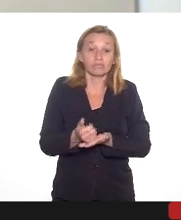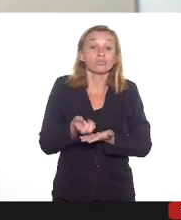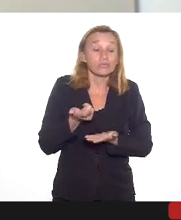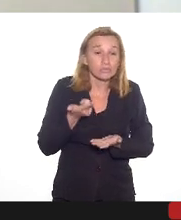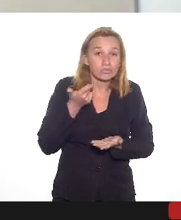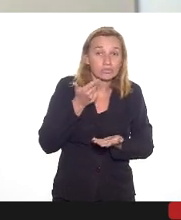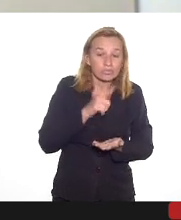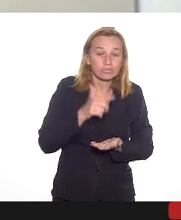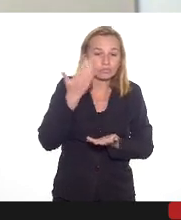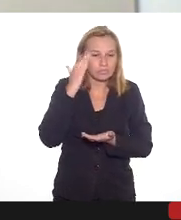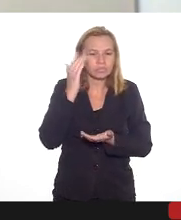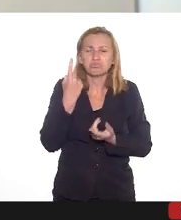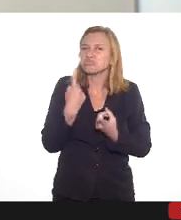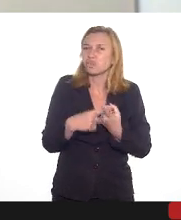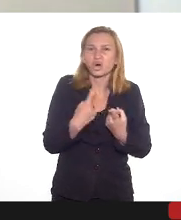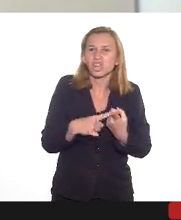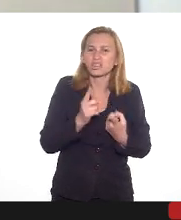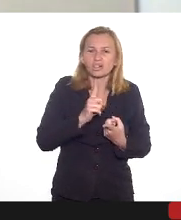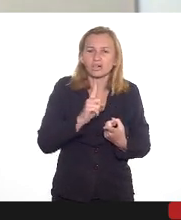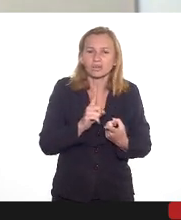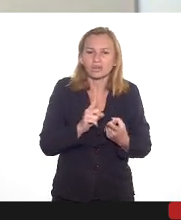que isso não está seguindo um fluxo